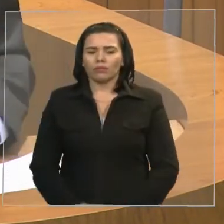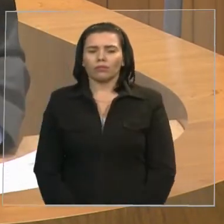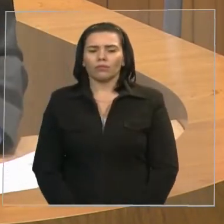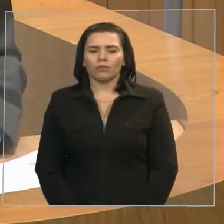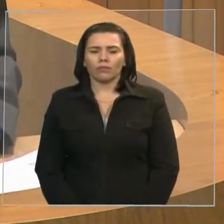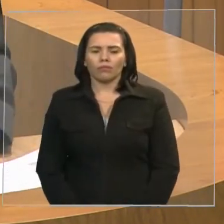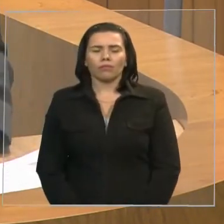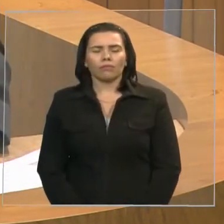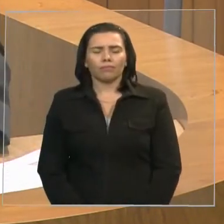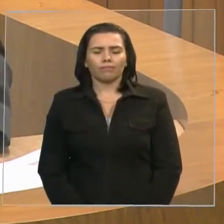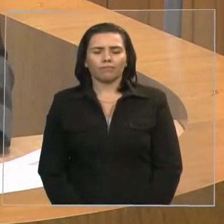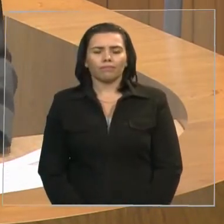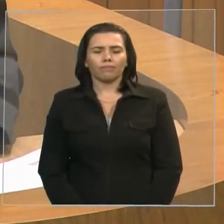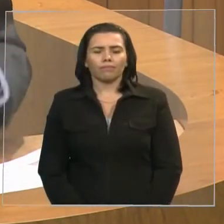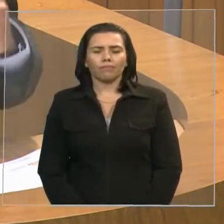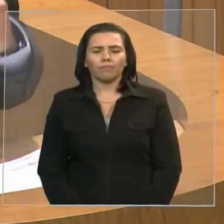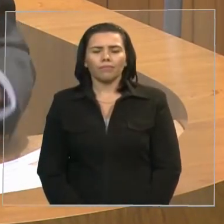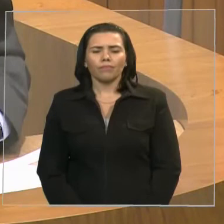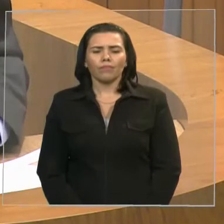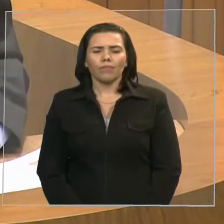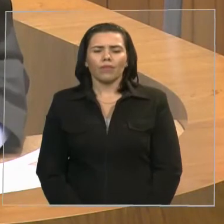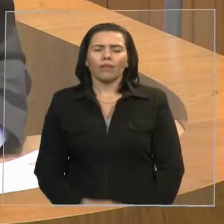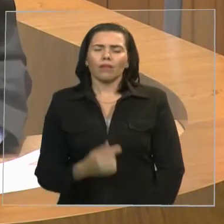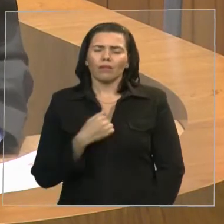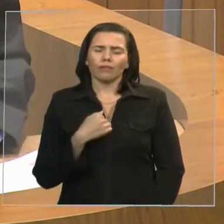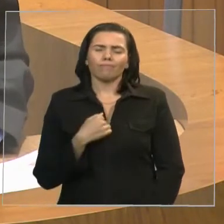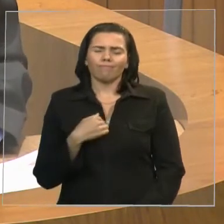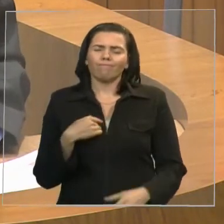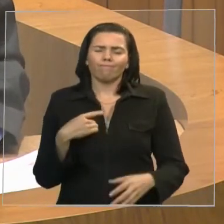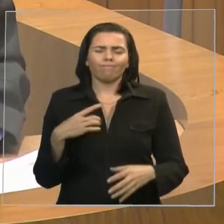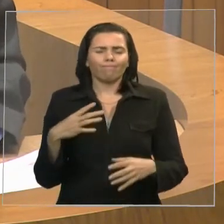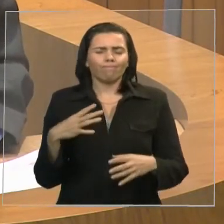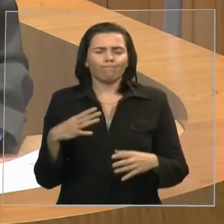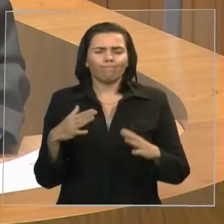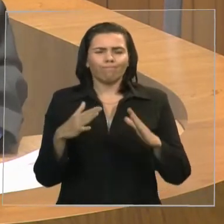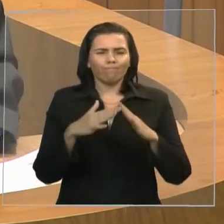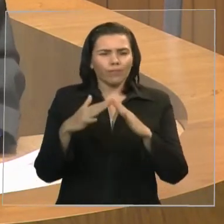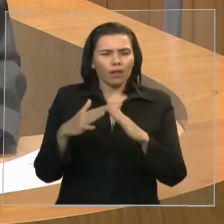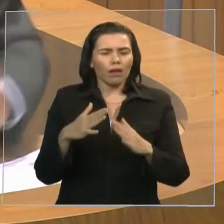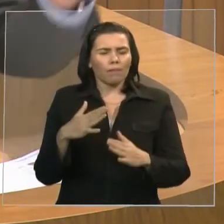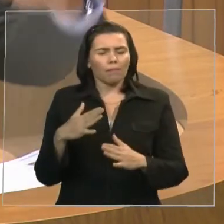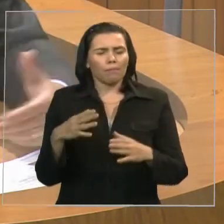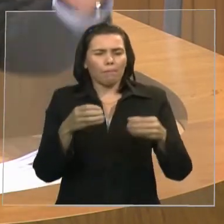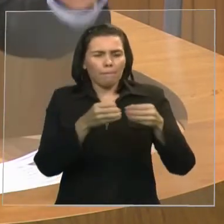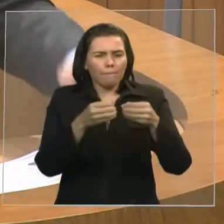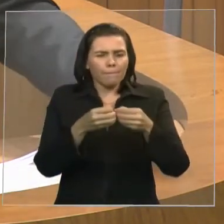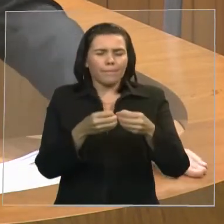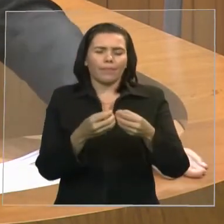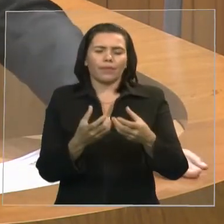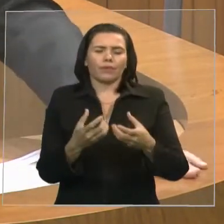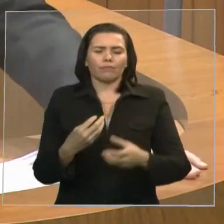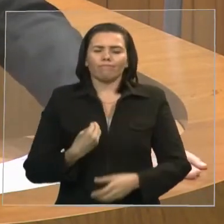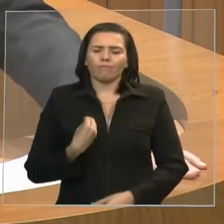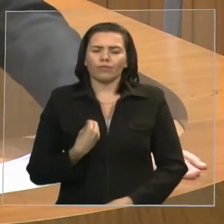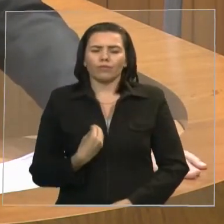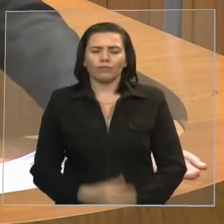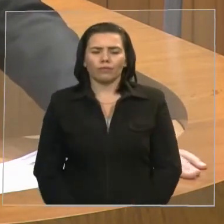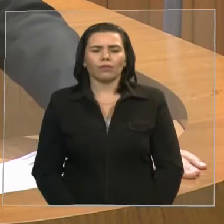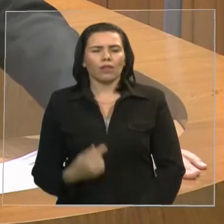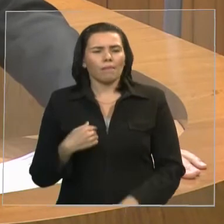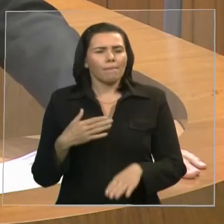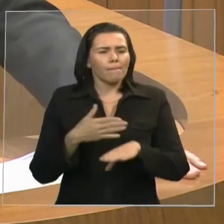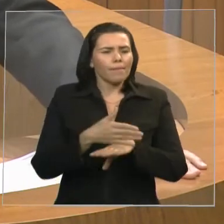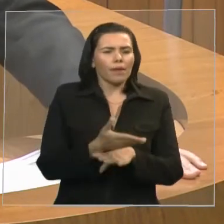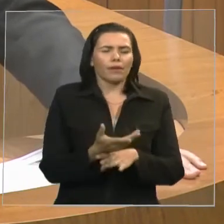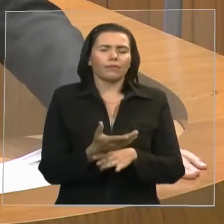própria cidade. É como se eu saísse da minha residência e adentrasse em outra residência, também sendo minha a mesma residência. Então, é